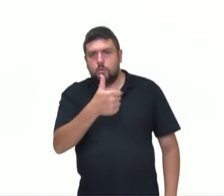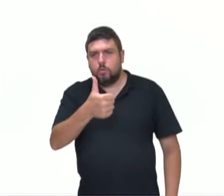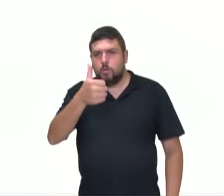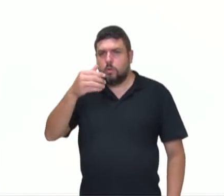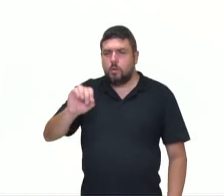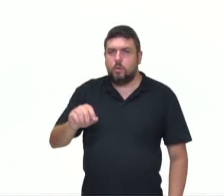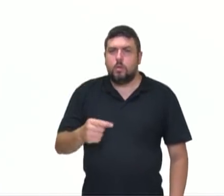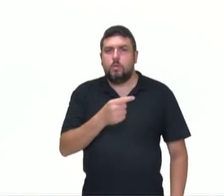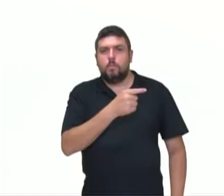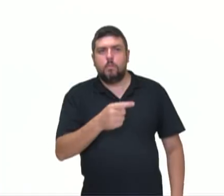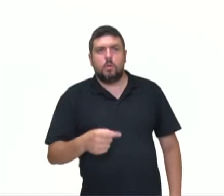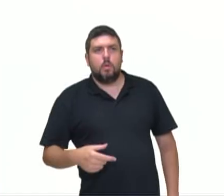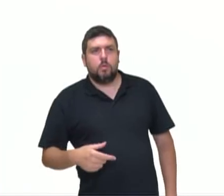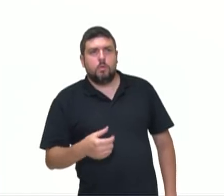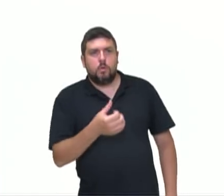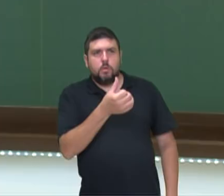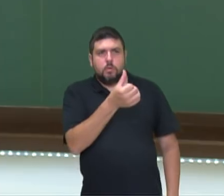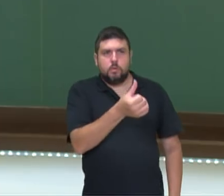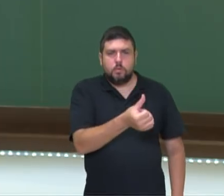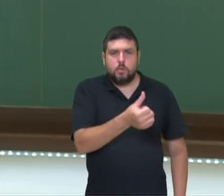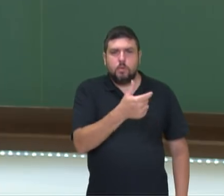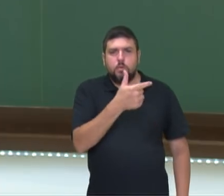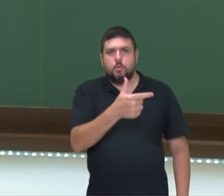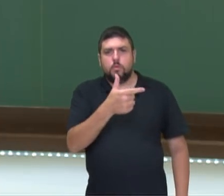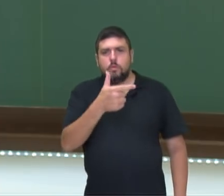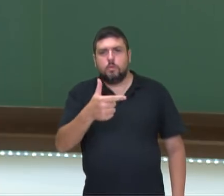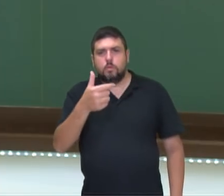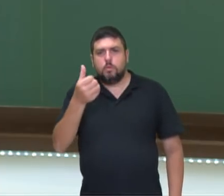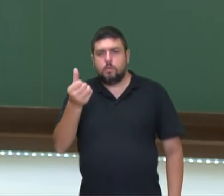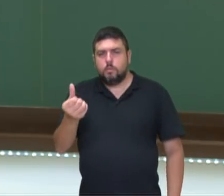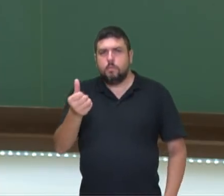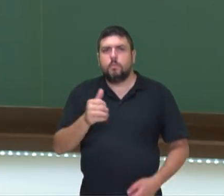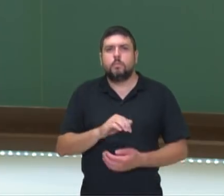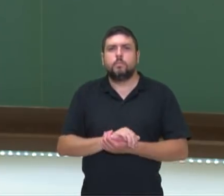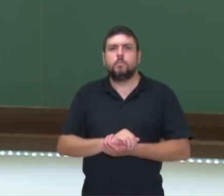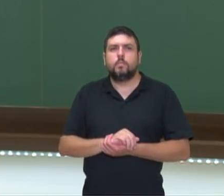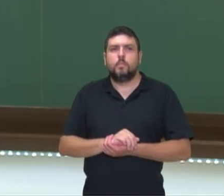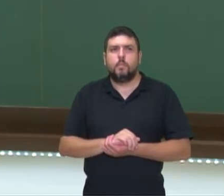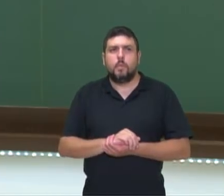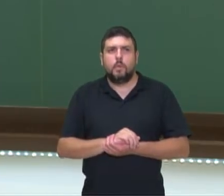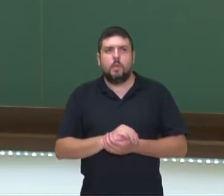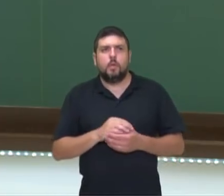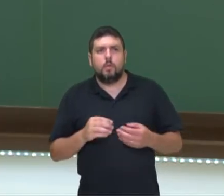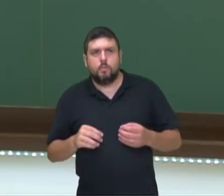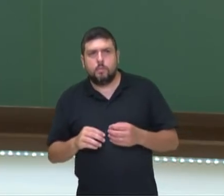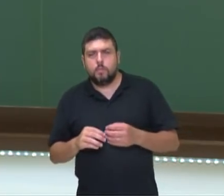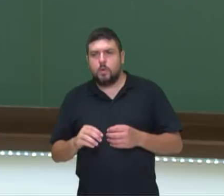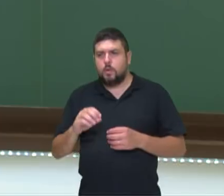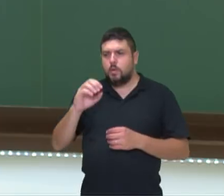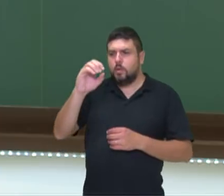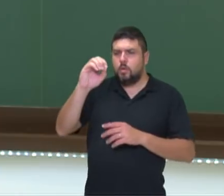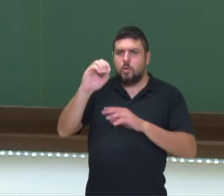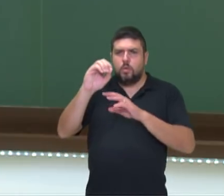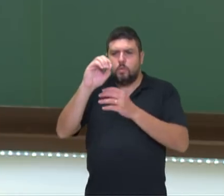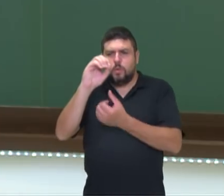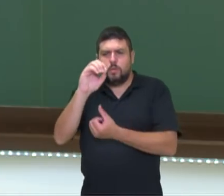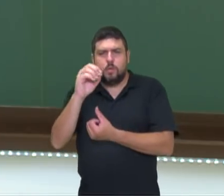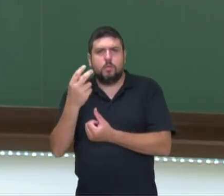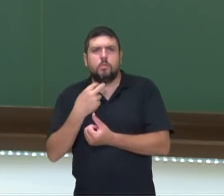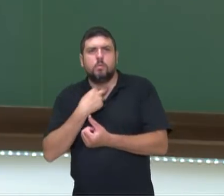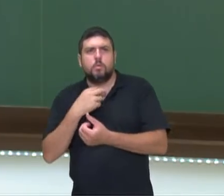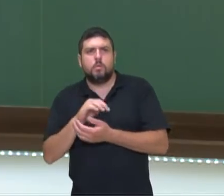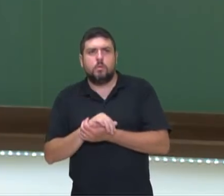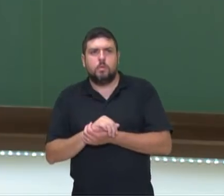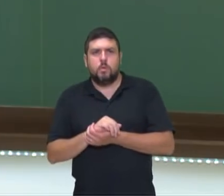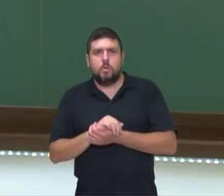eu descobrir o meu subtraindo. Mas olha aqui, tem como eu tirar 6 de 0? Não tem. Então, eu faço a transformação